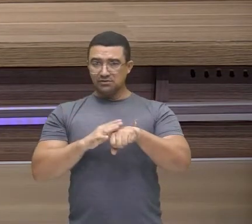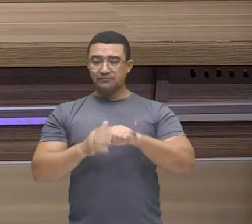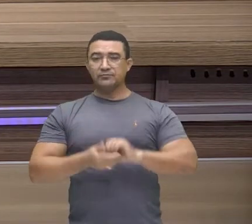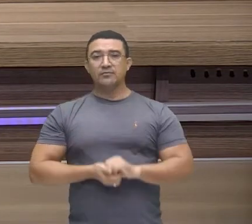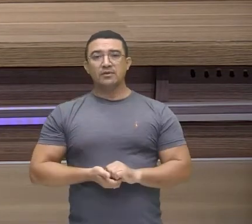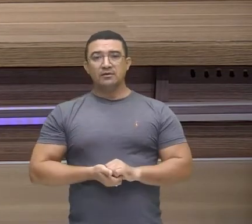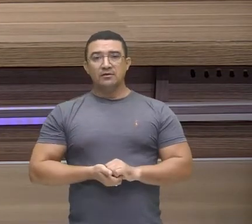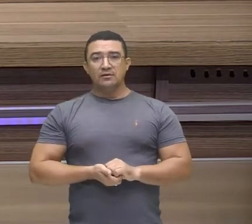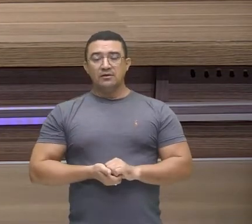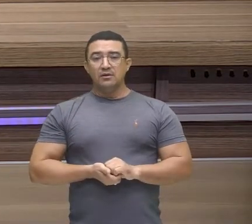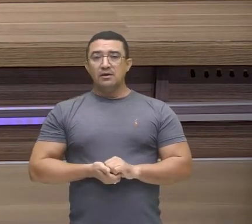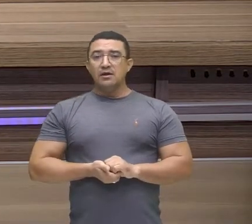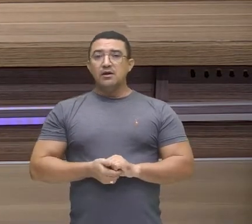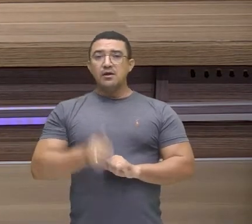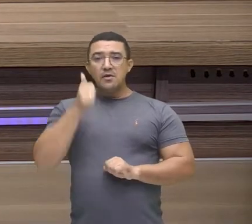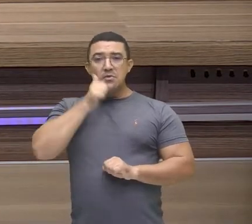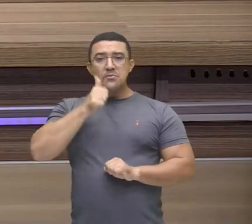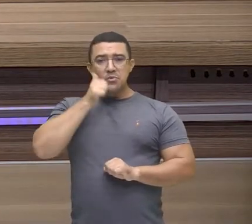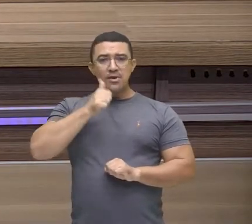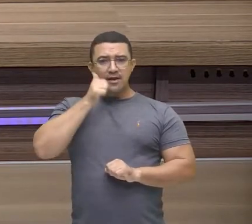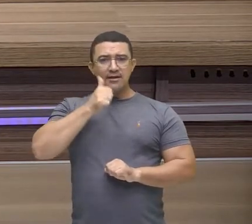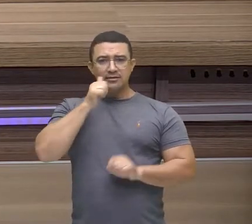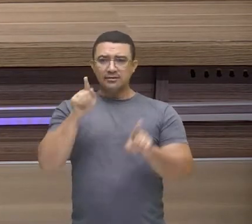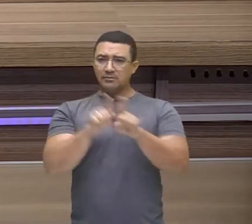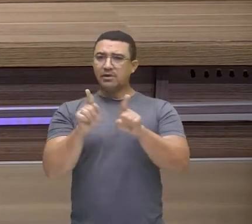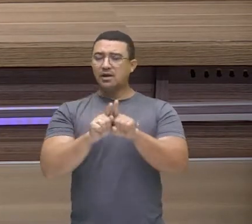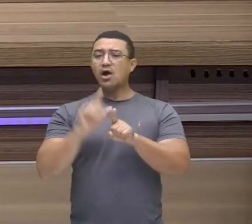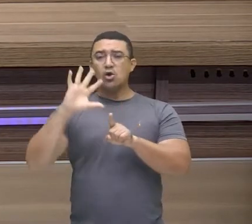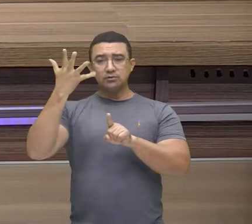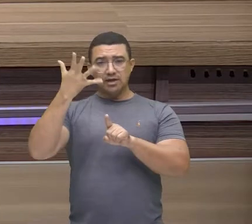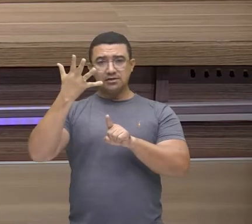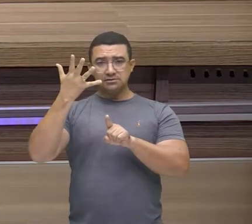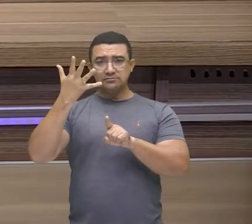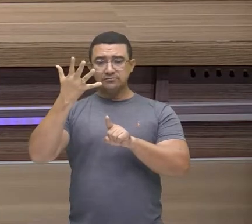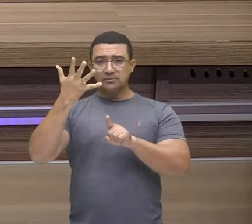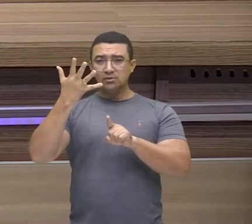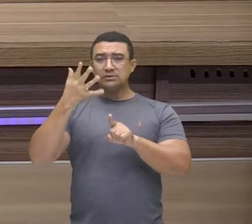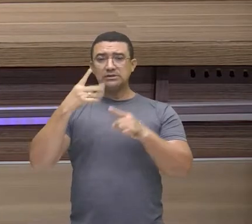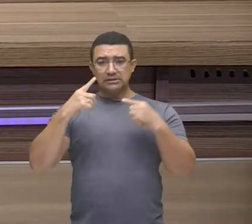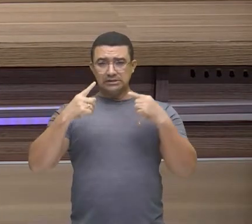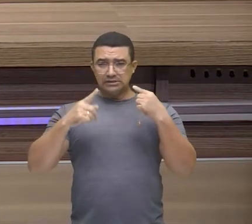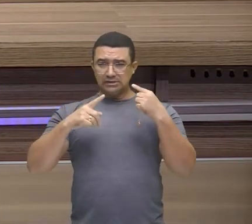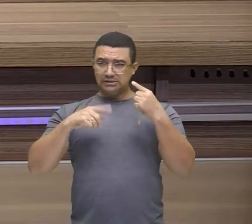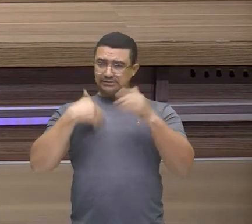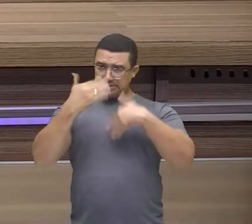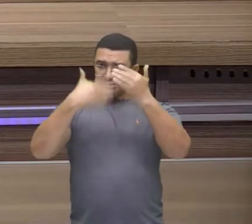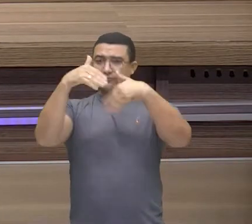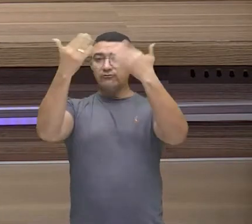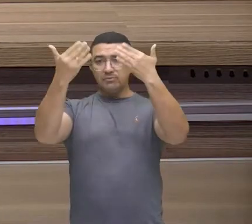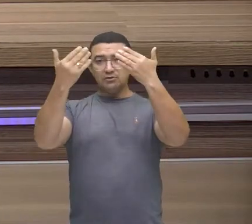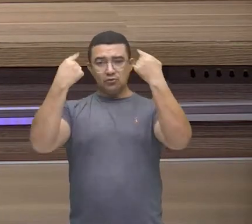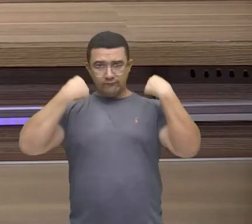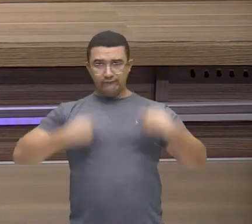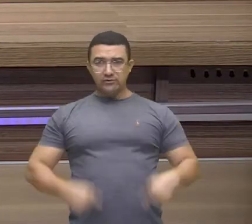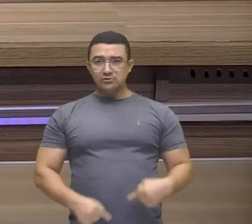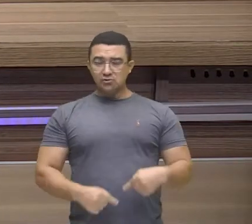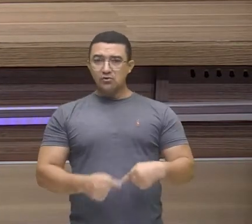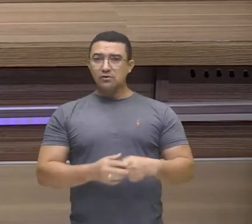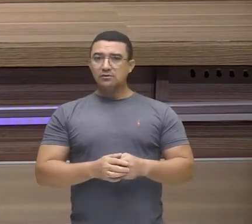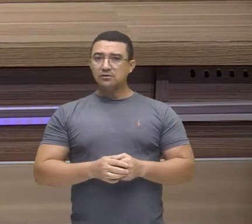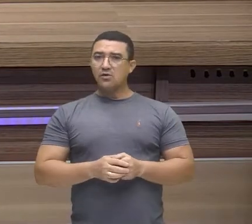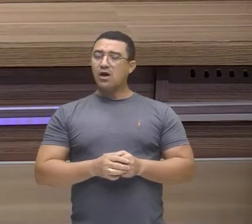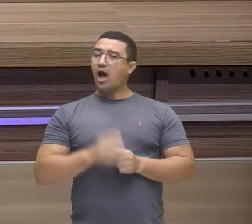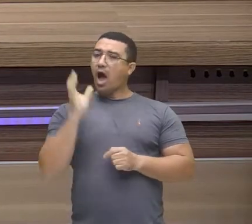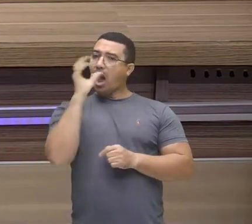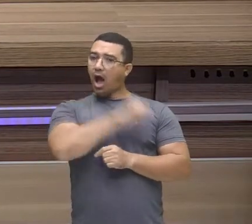o desenvolvimento físico dela, ele vai se paralisando, porque amadurece muito rápido, né? O